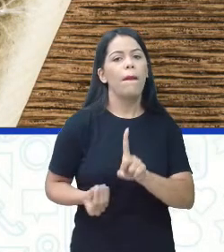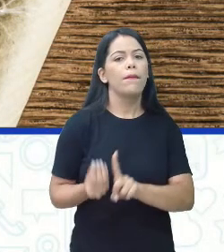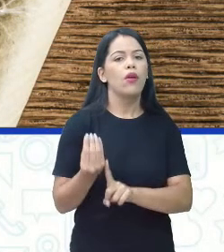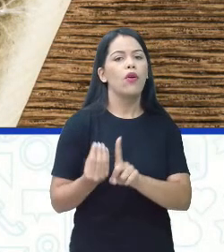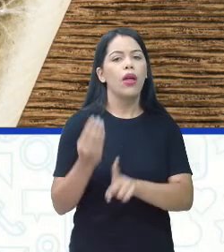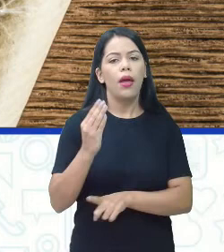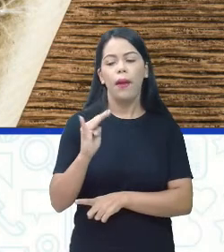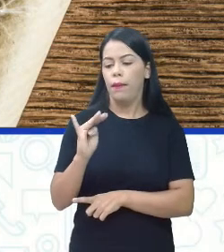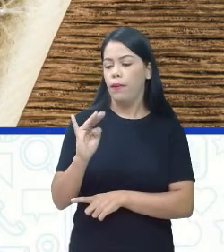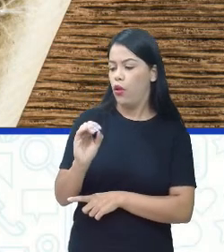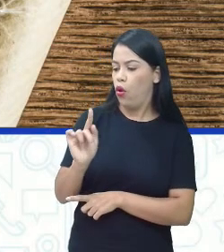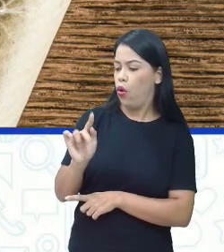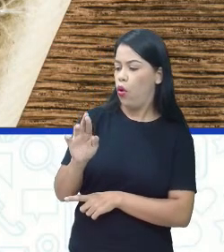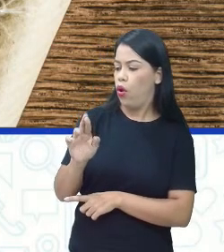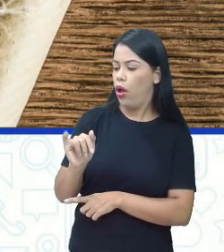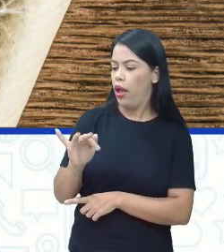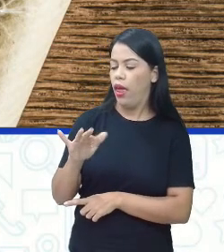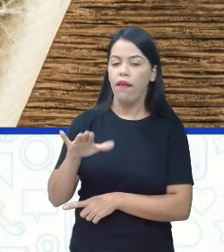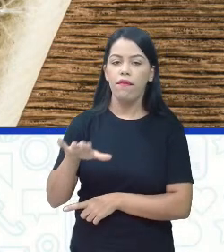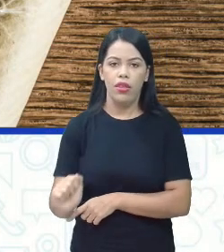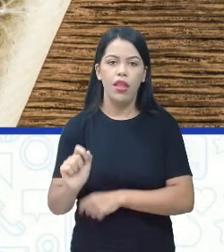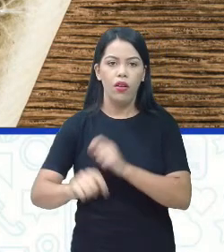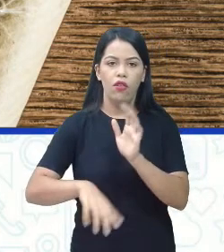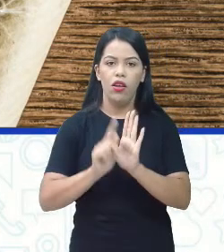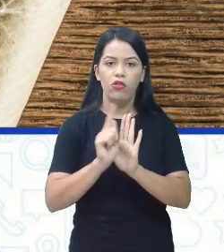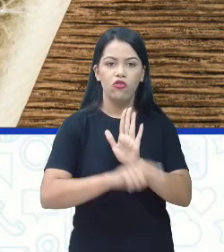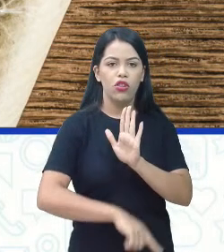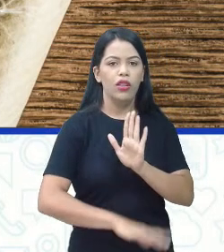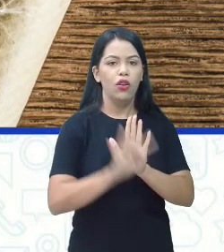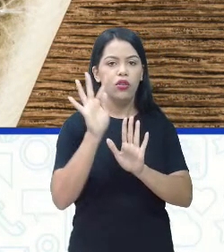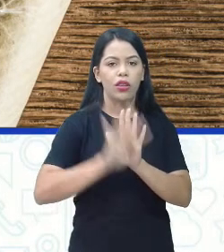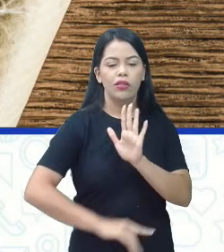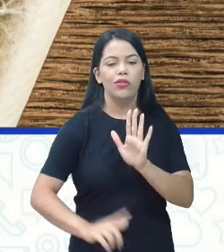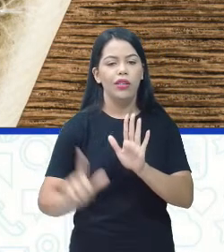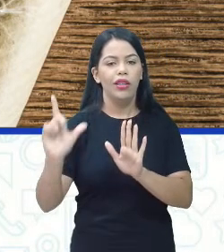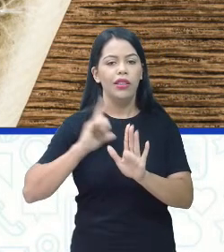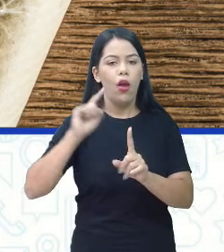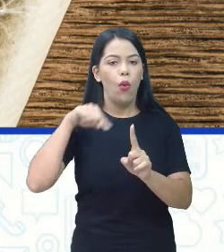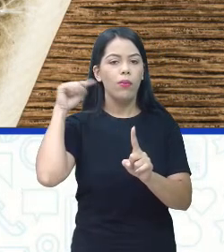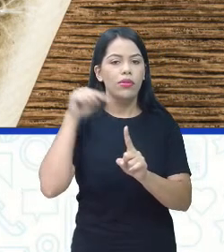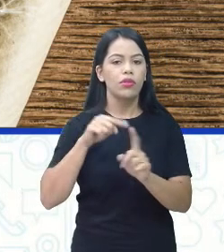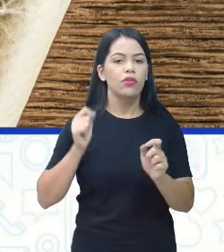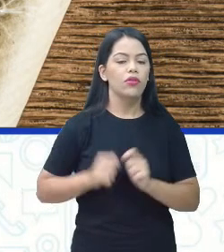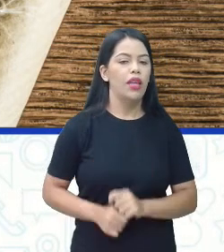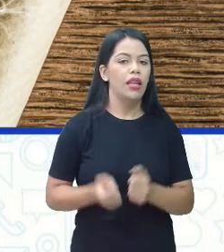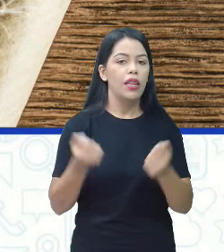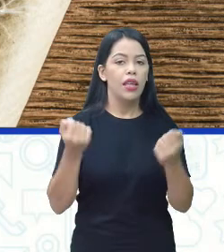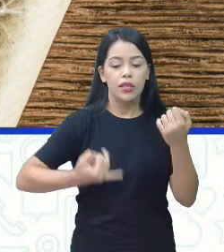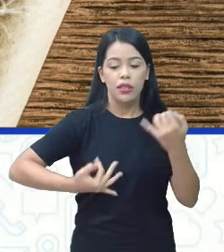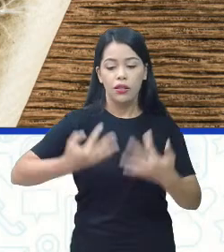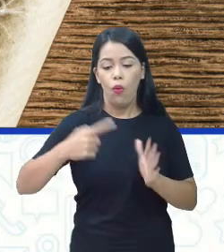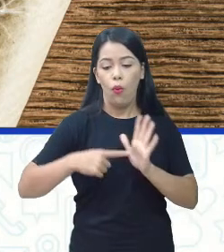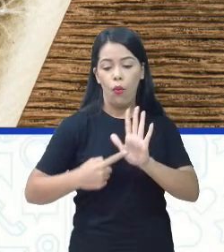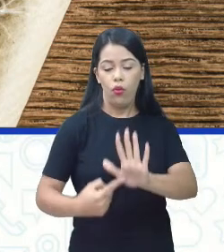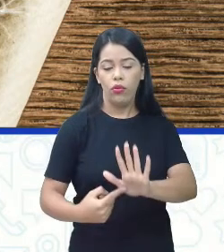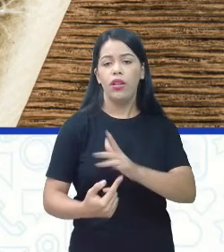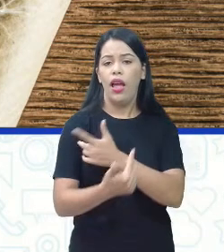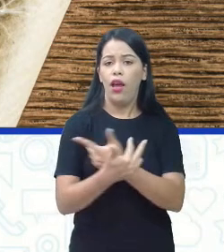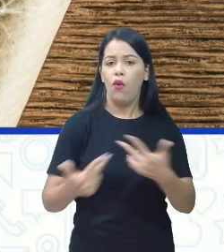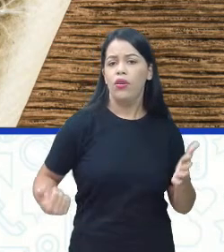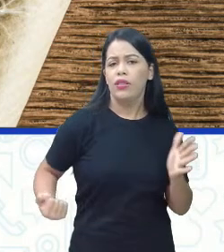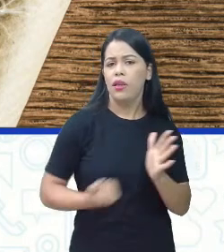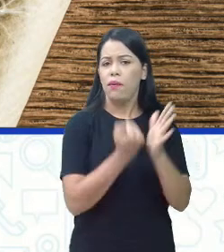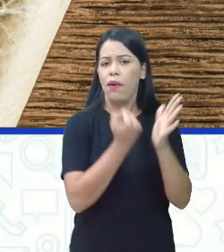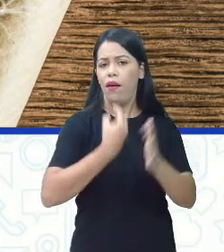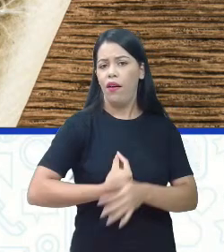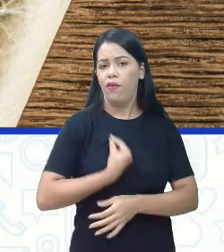É um gênero textual que tem como objetivo relatar eventos marcantes da vida de uma